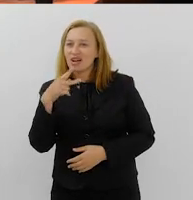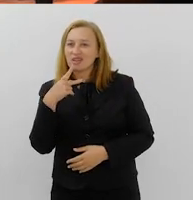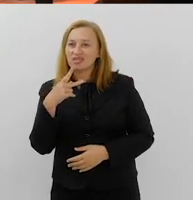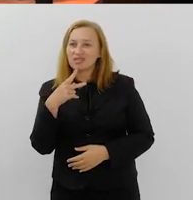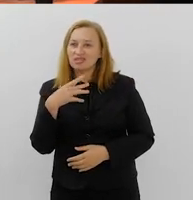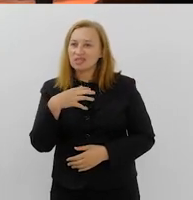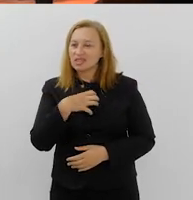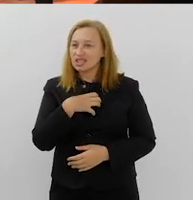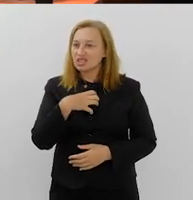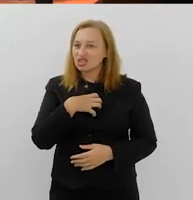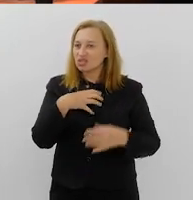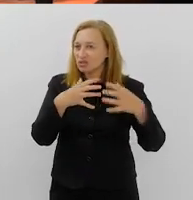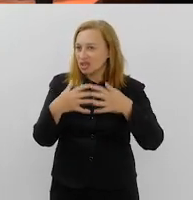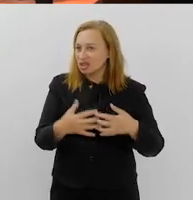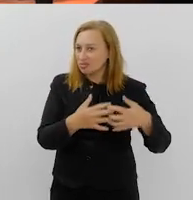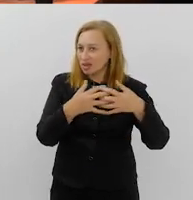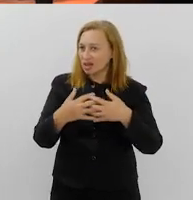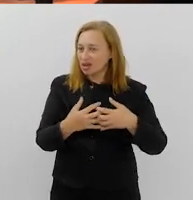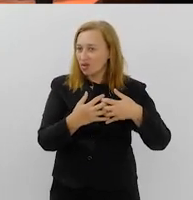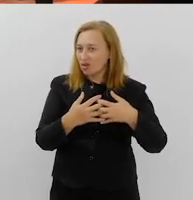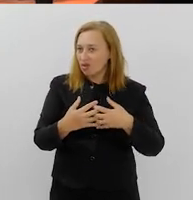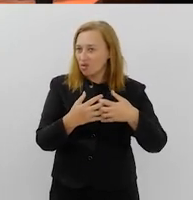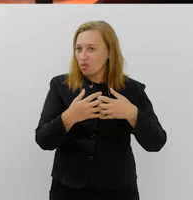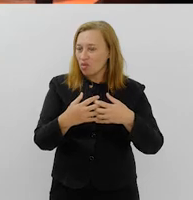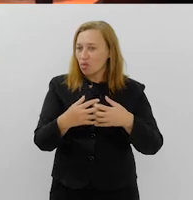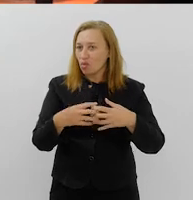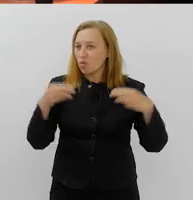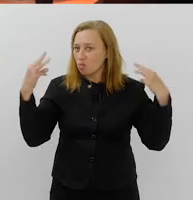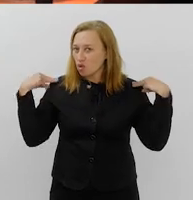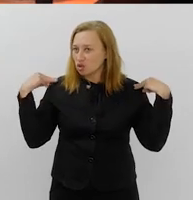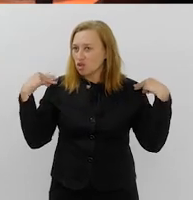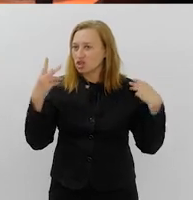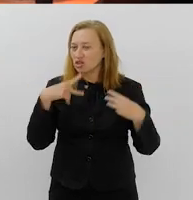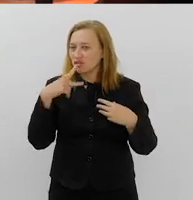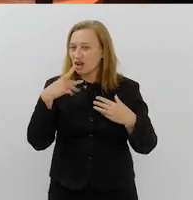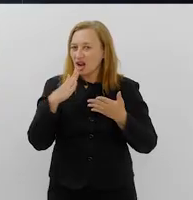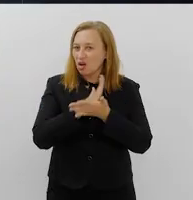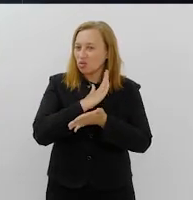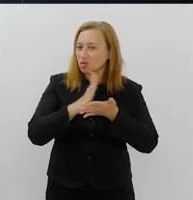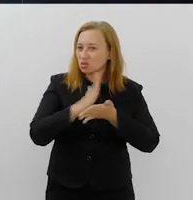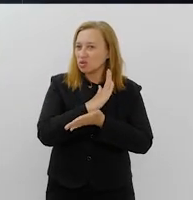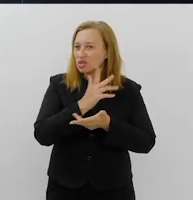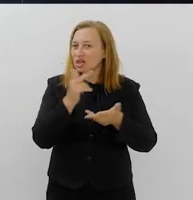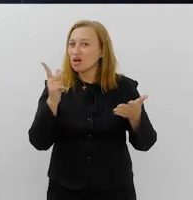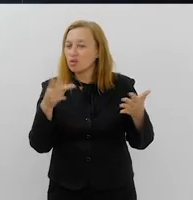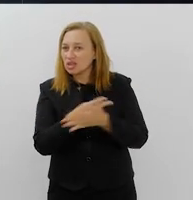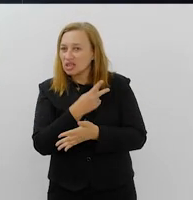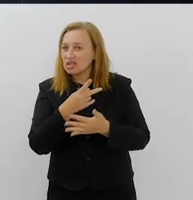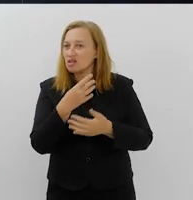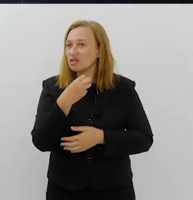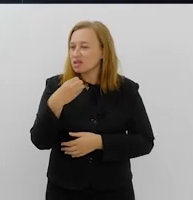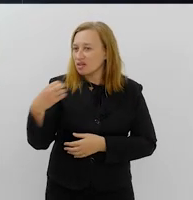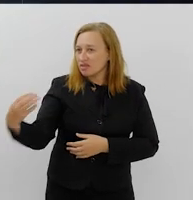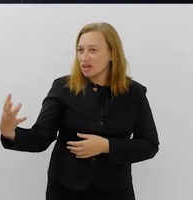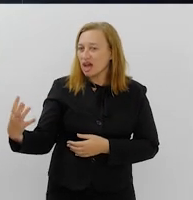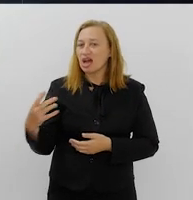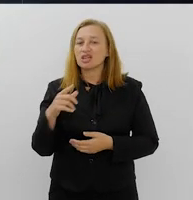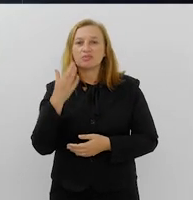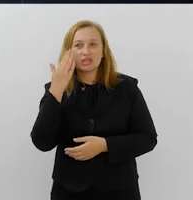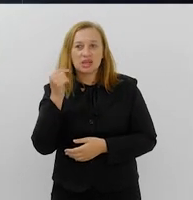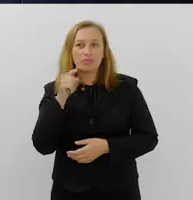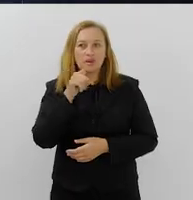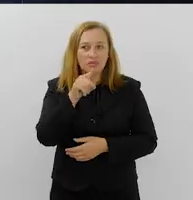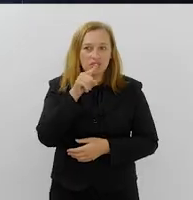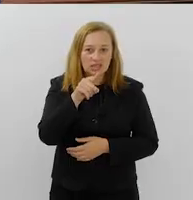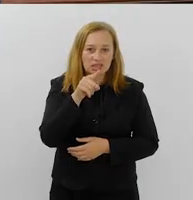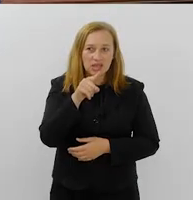Se diz no sentido de transporte de carga? O motorista. Ele conta muita coisa, ele fala alguma coisa.